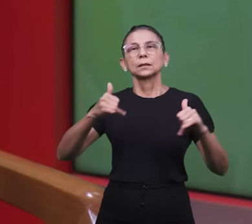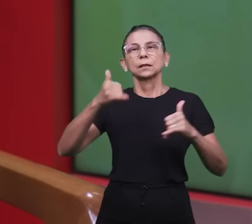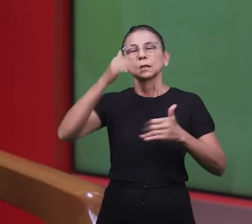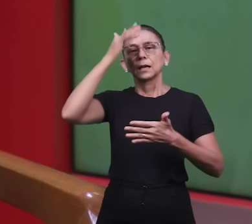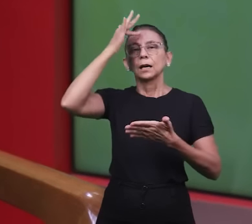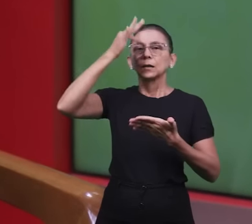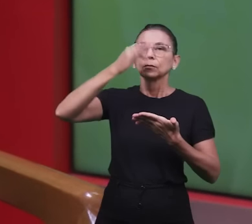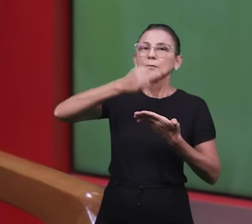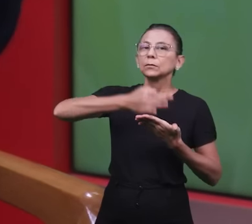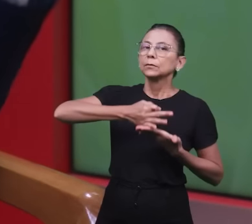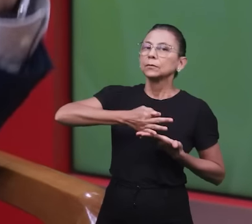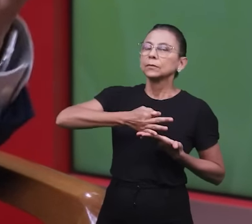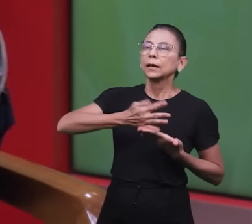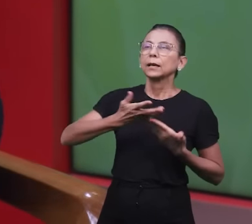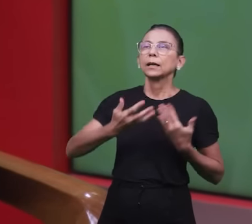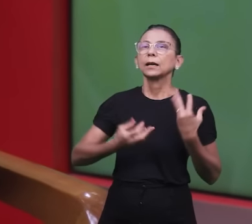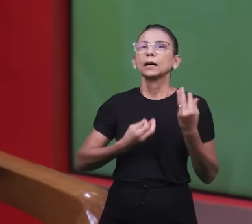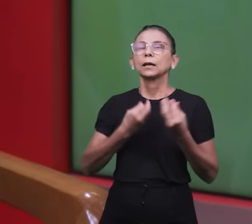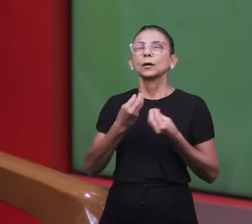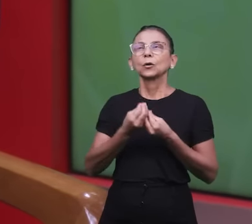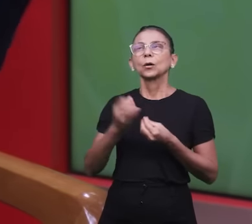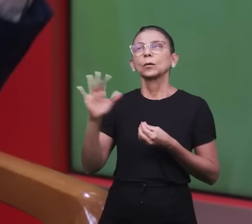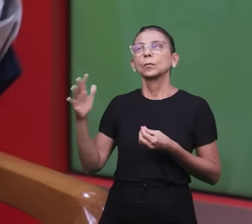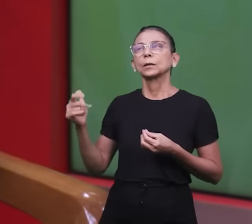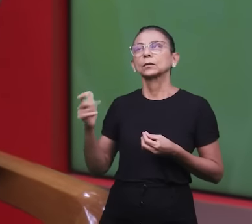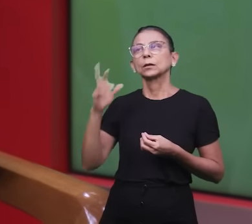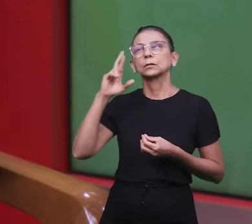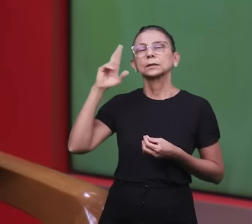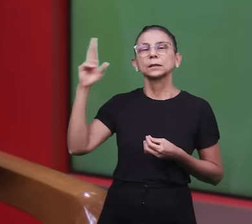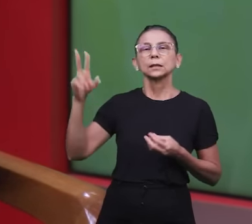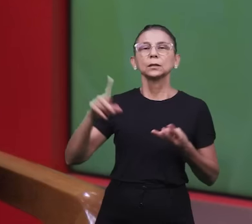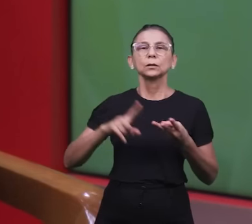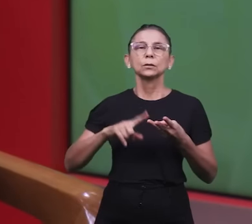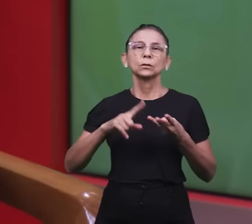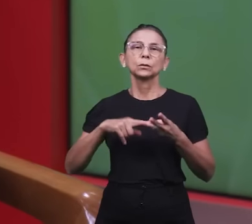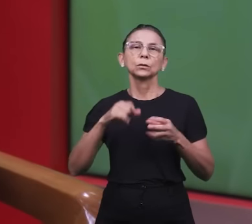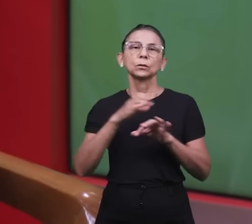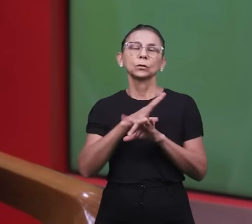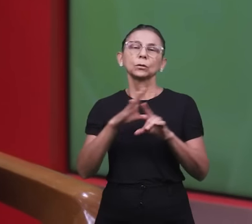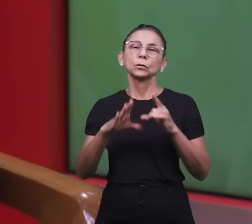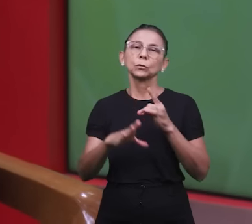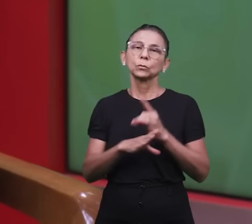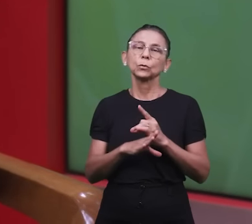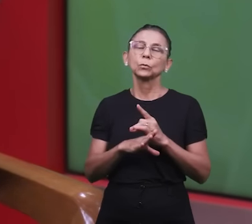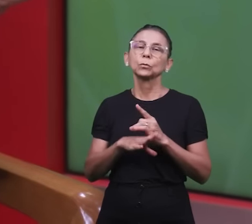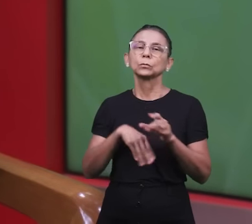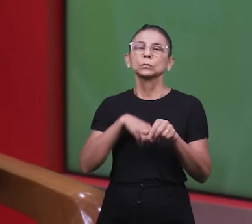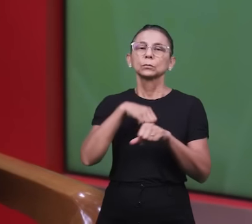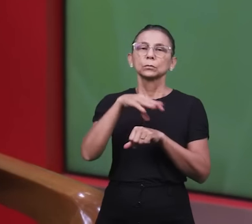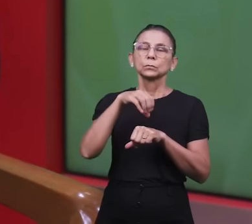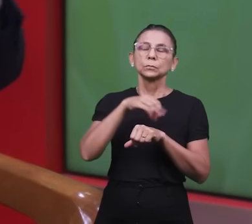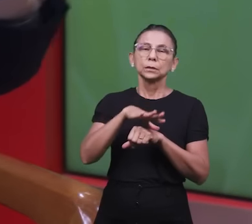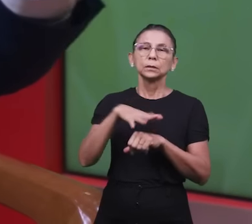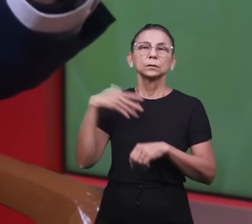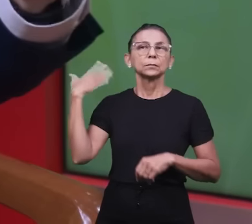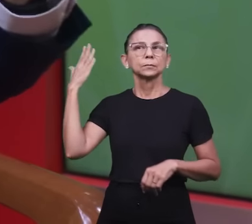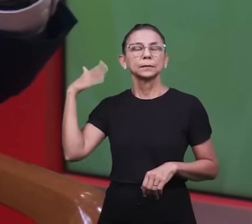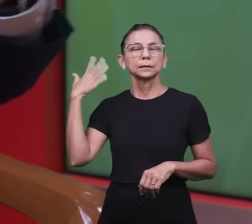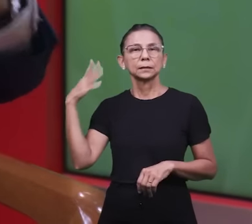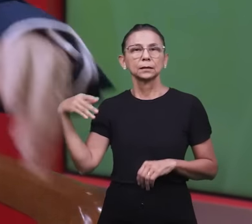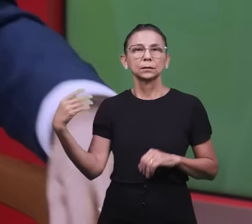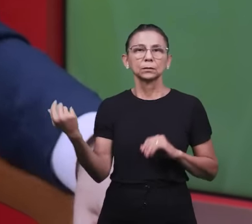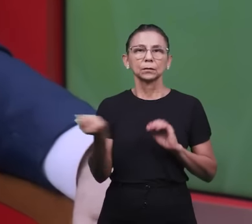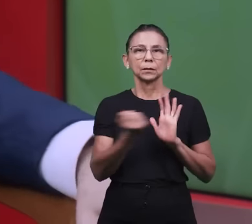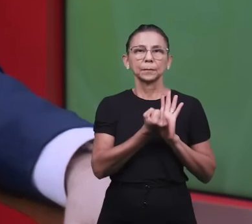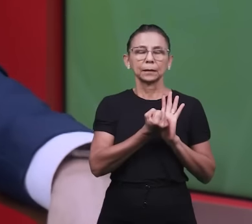a forma como ela cultua como ela adora o senhor como ela transmite a mensagem isso tudo é